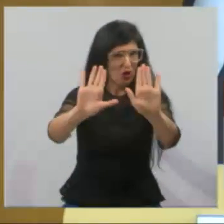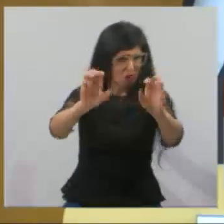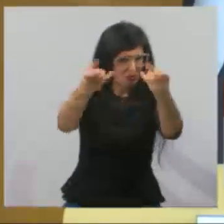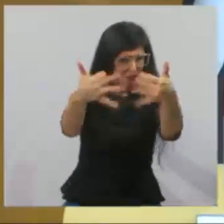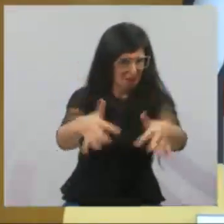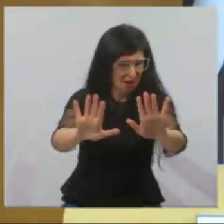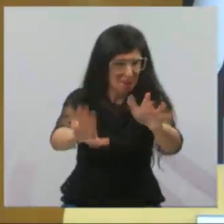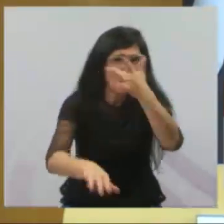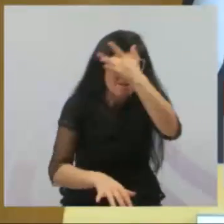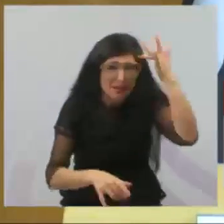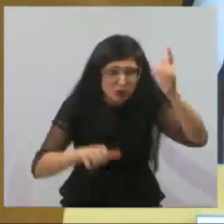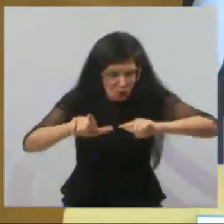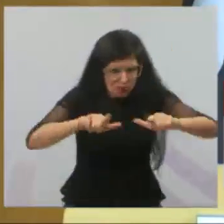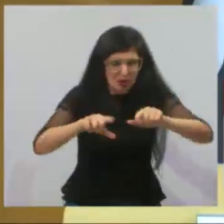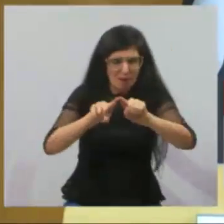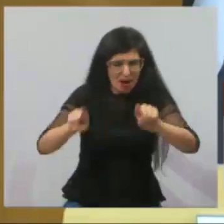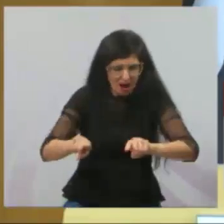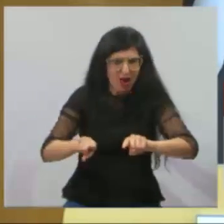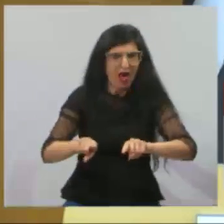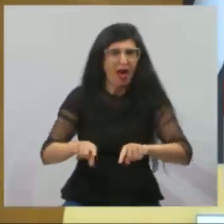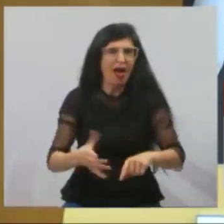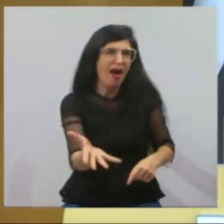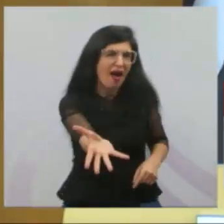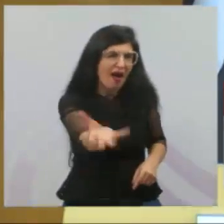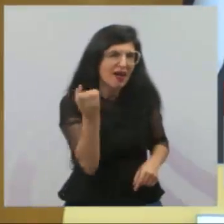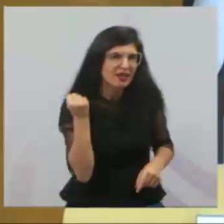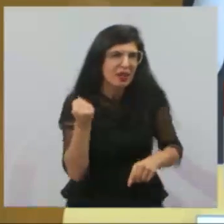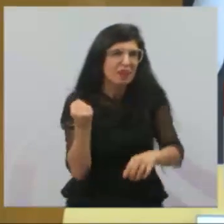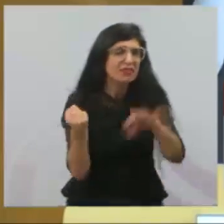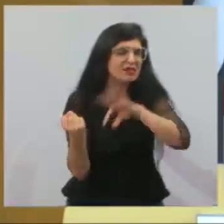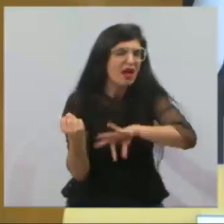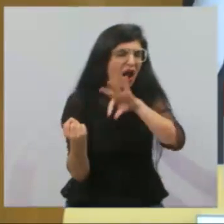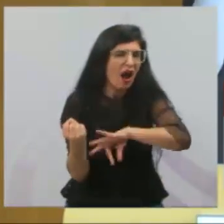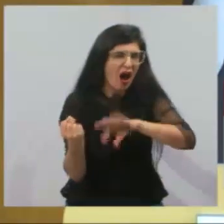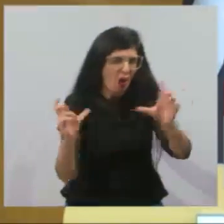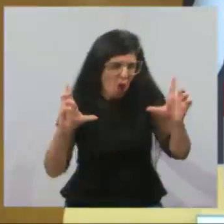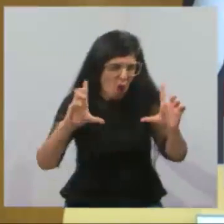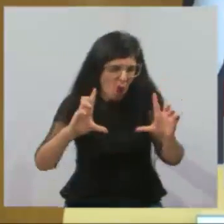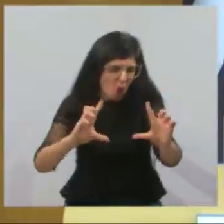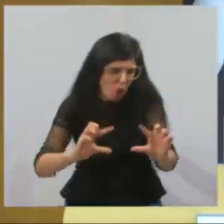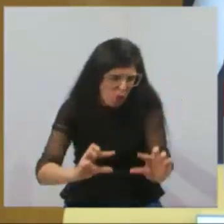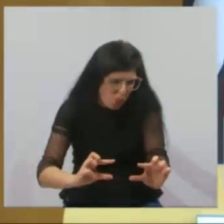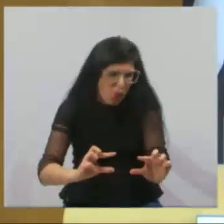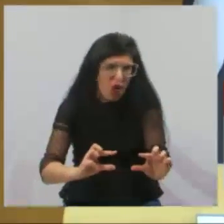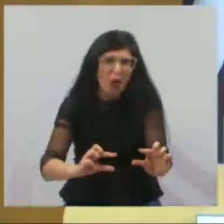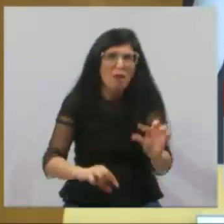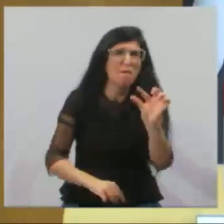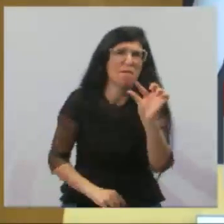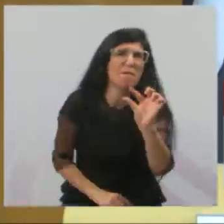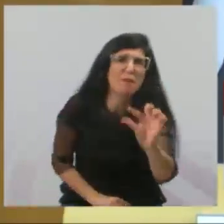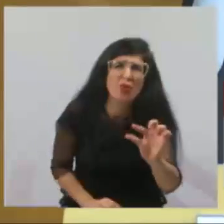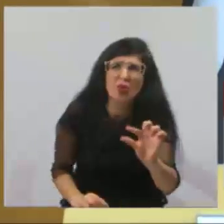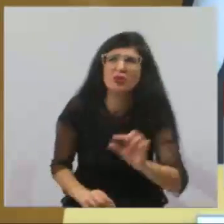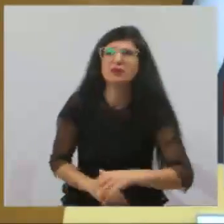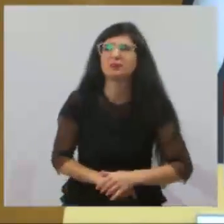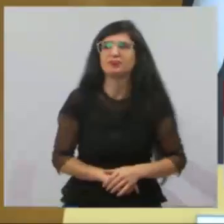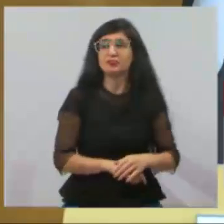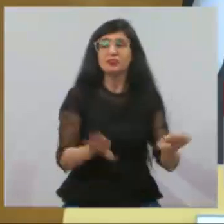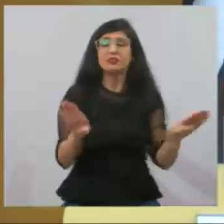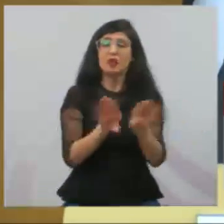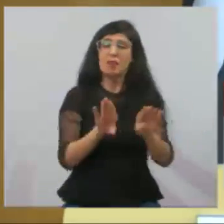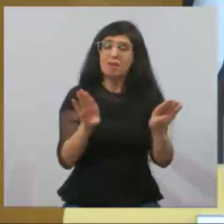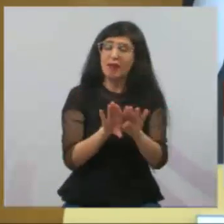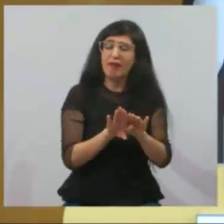que recebe o salário correspondente a interesse social que tem auxílio